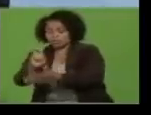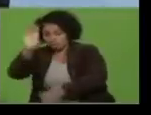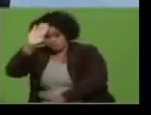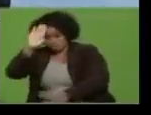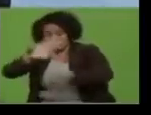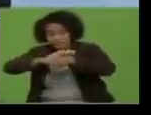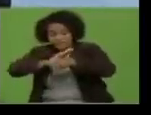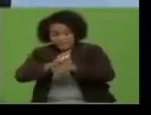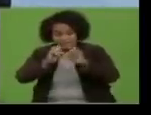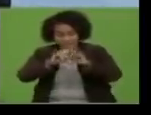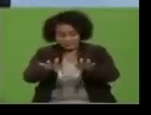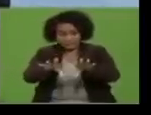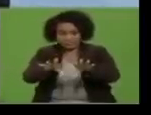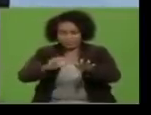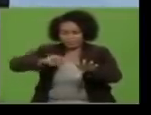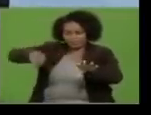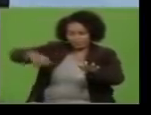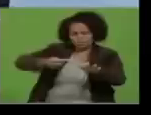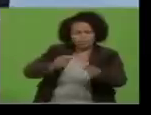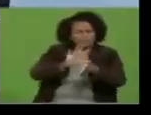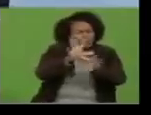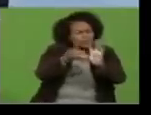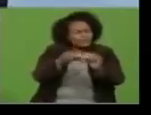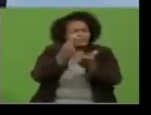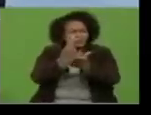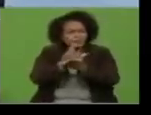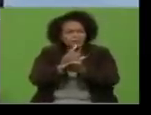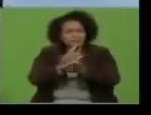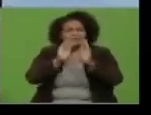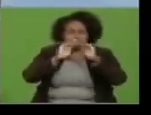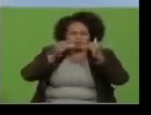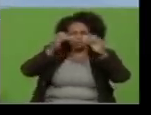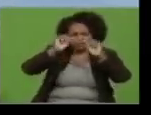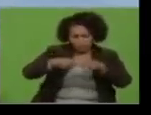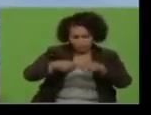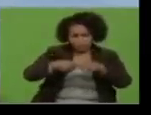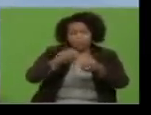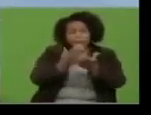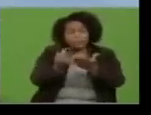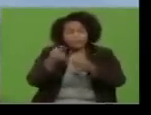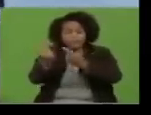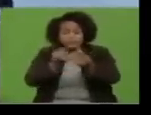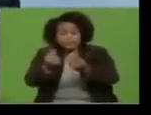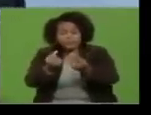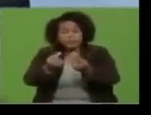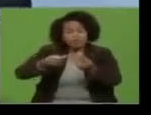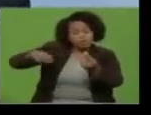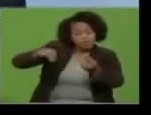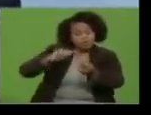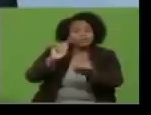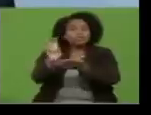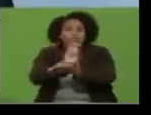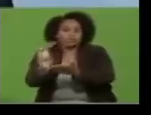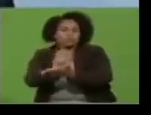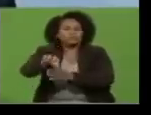orgulho de todos. Esta experiência positiva deve ser mais do que nunca valorizada,